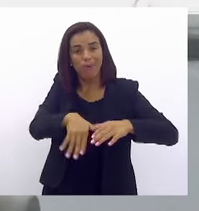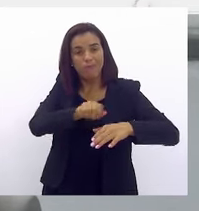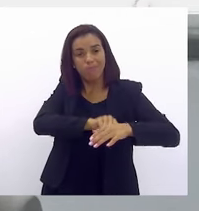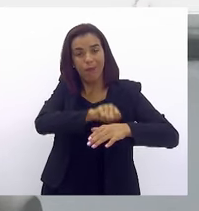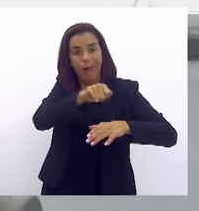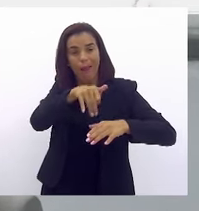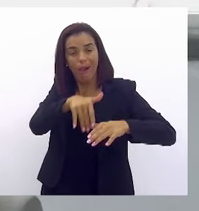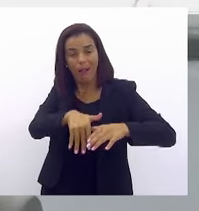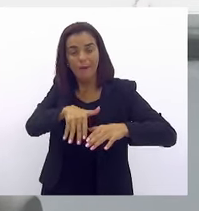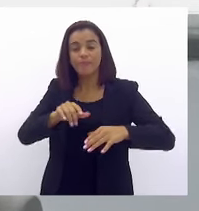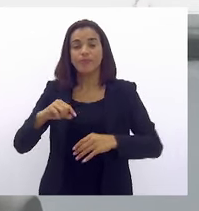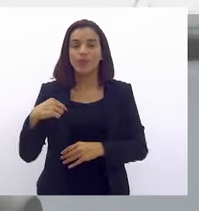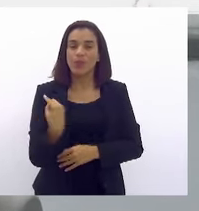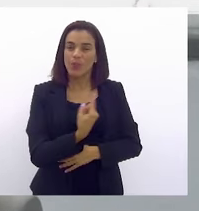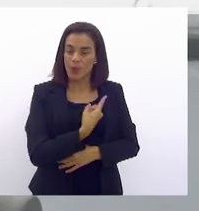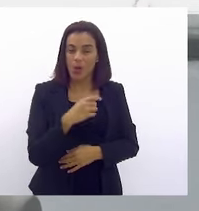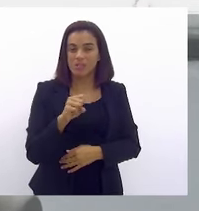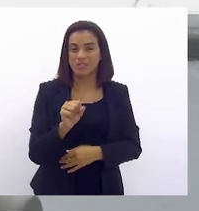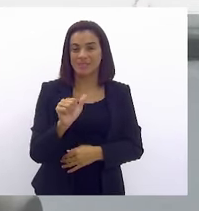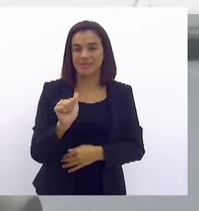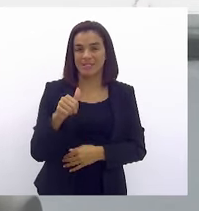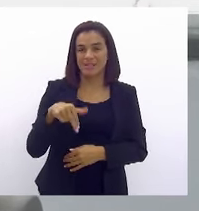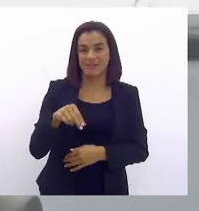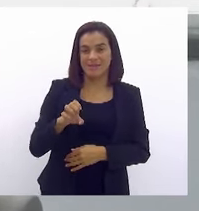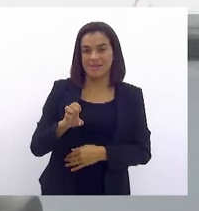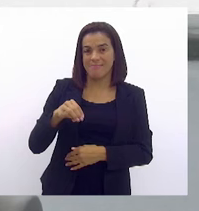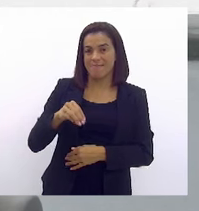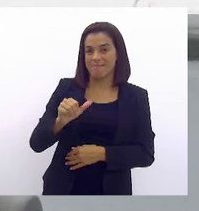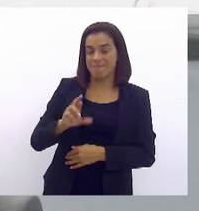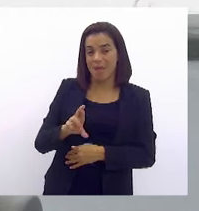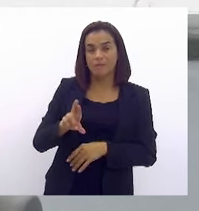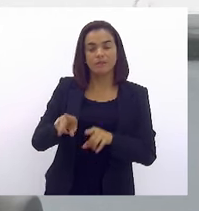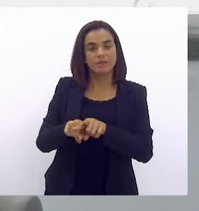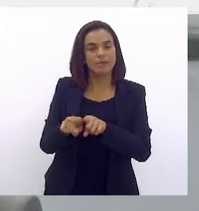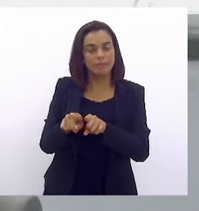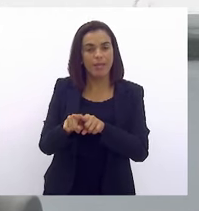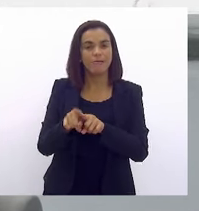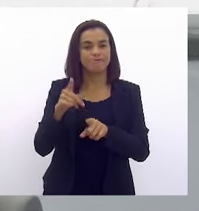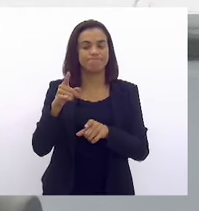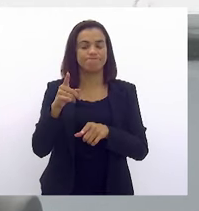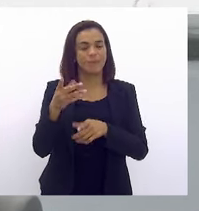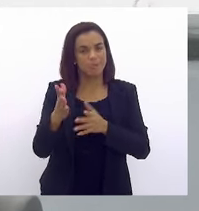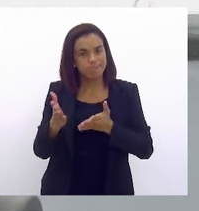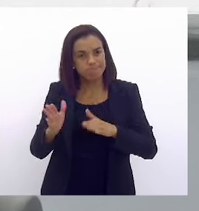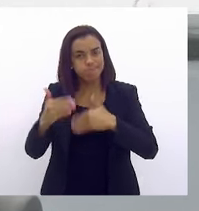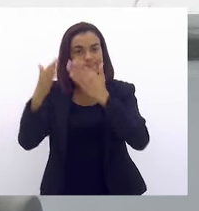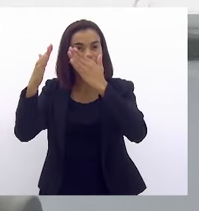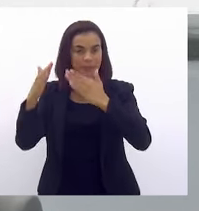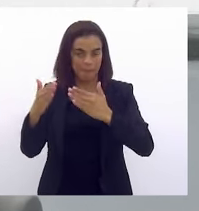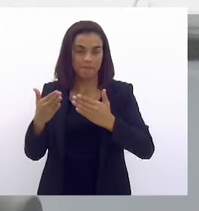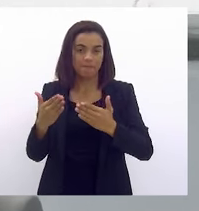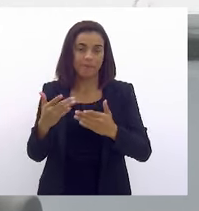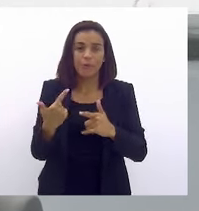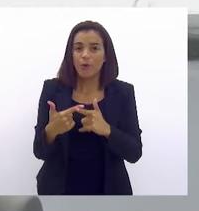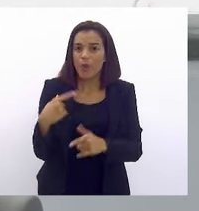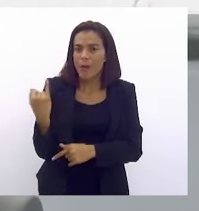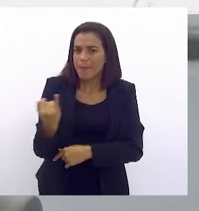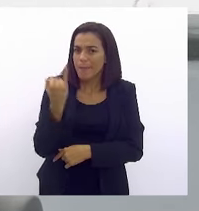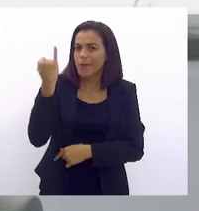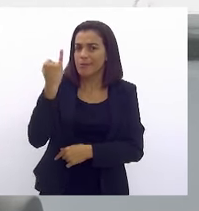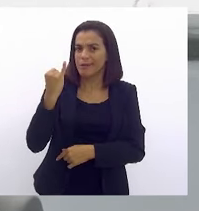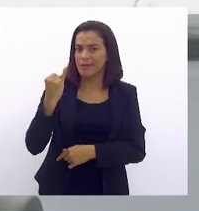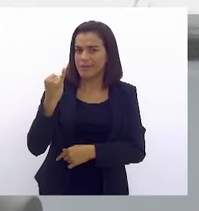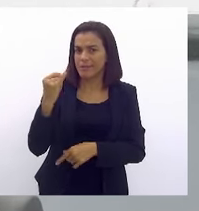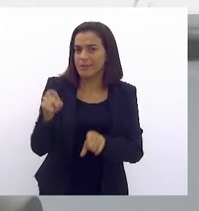através, né, da Sanemar, estamos avançando nesse processo. E isso, para a gente, é importantíssimo, porque é um desafio para o município